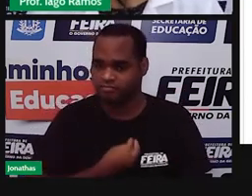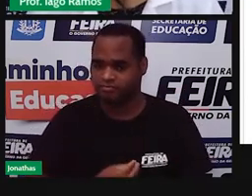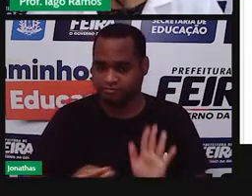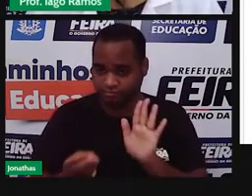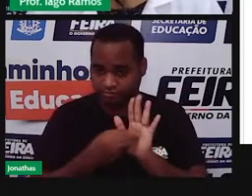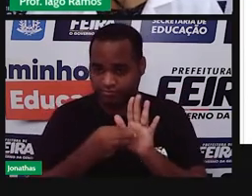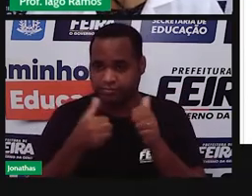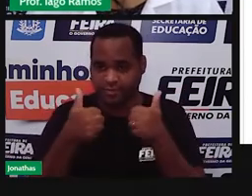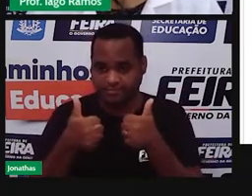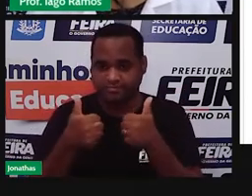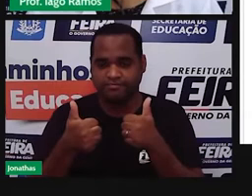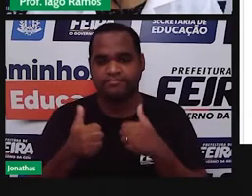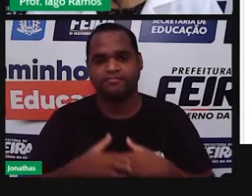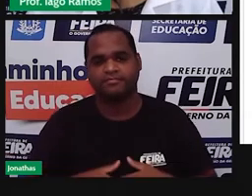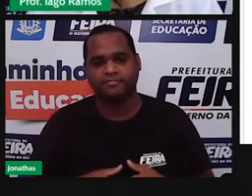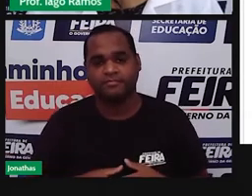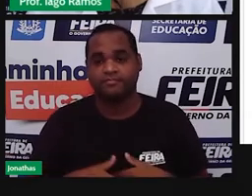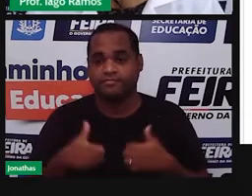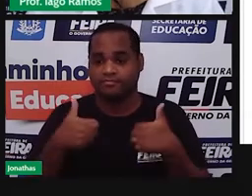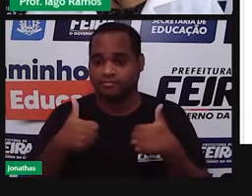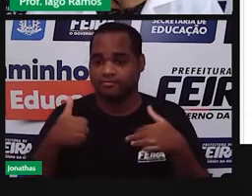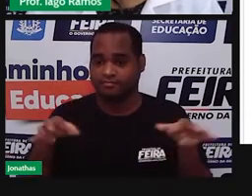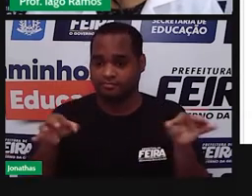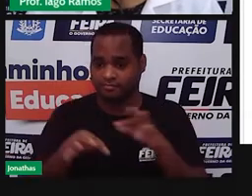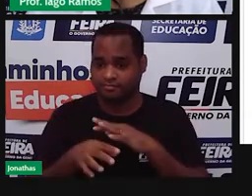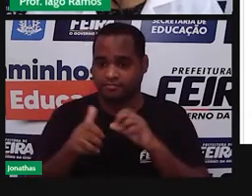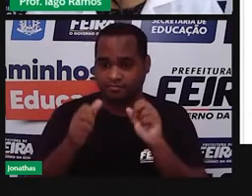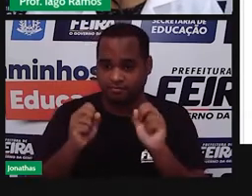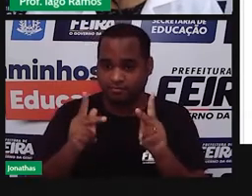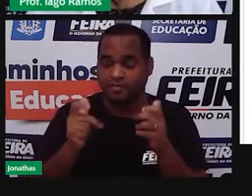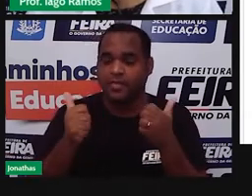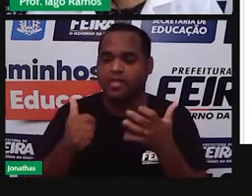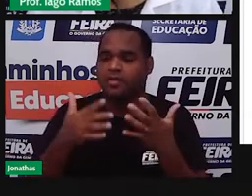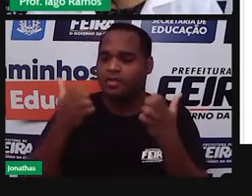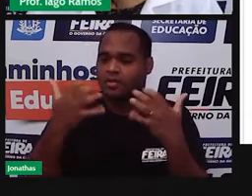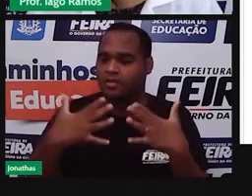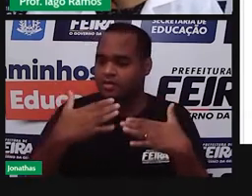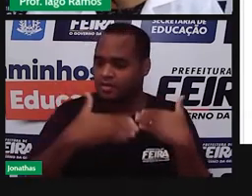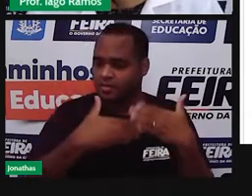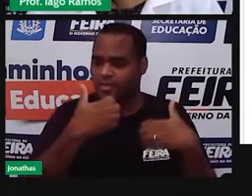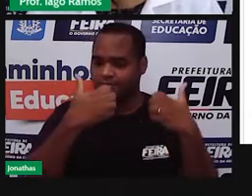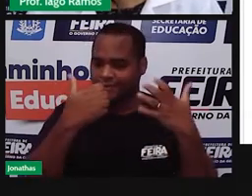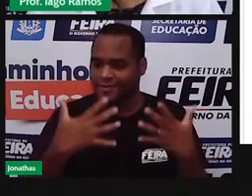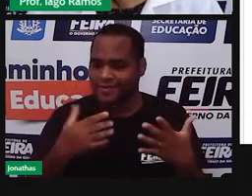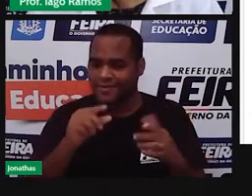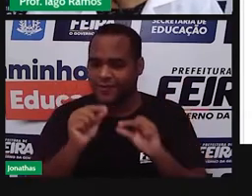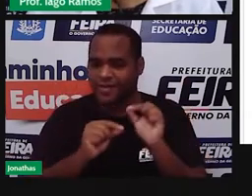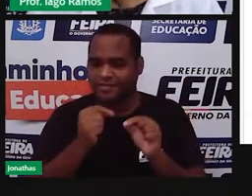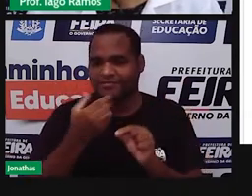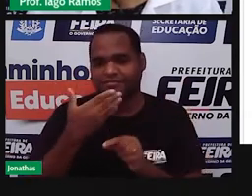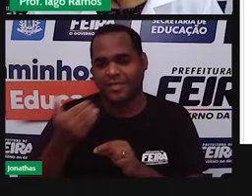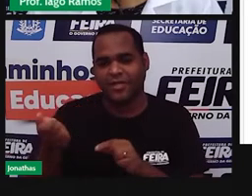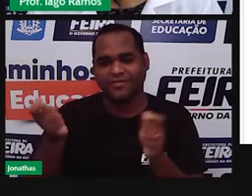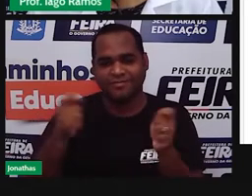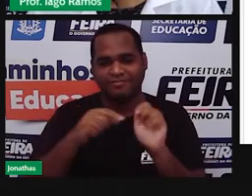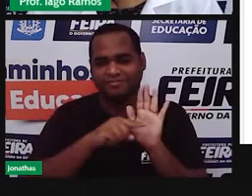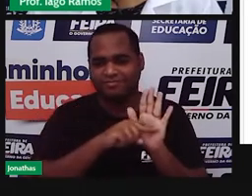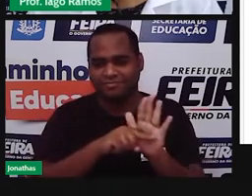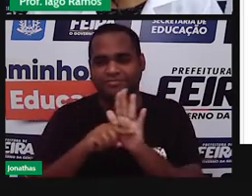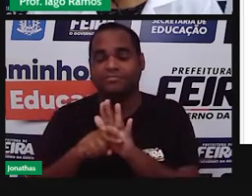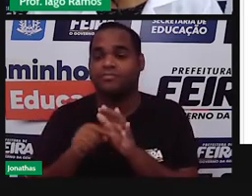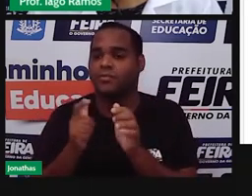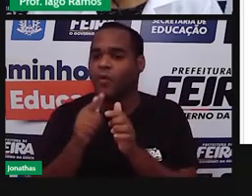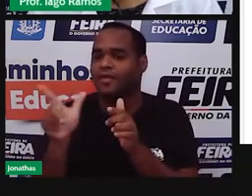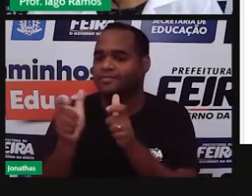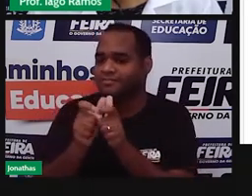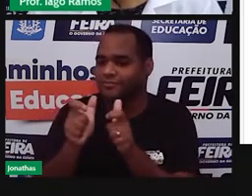Belezinha? Prontinho. Daqui a pouco isso aqui vai ficar melhor. Vamos colocar maiorzinho